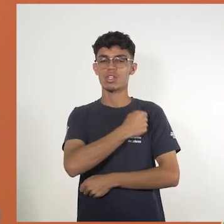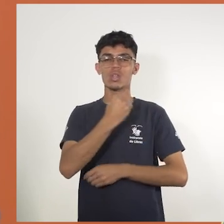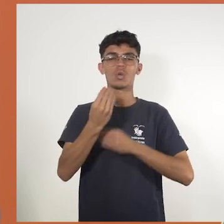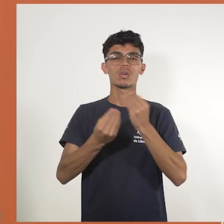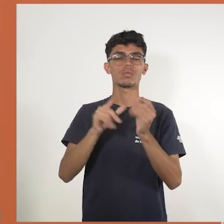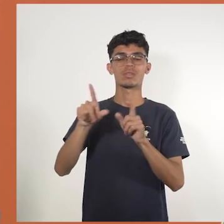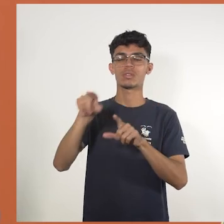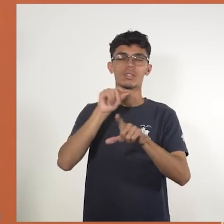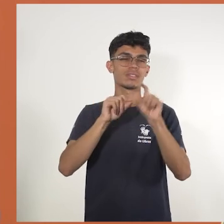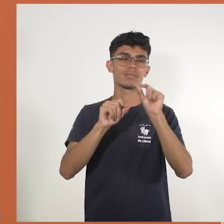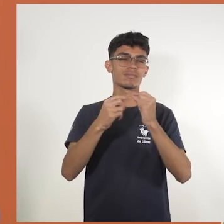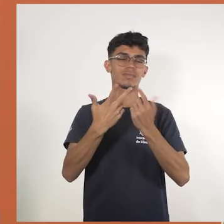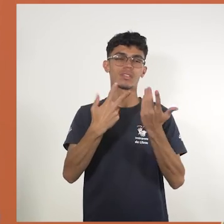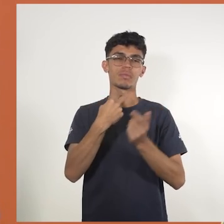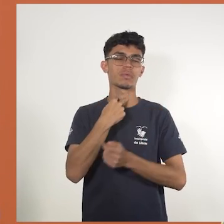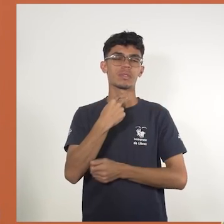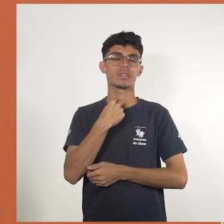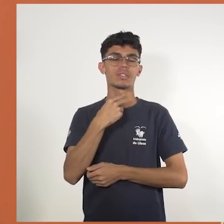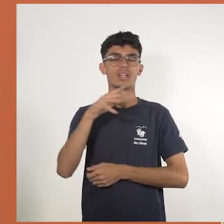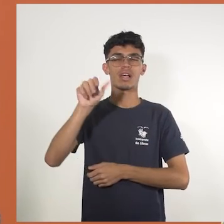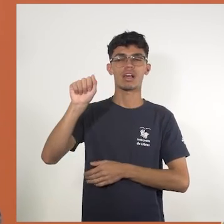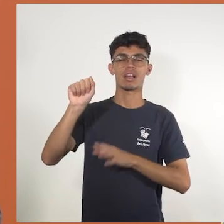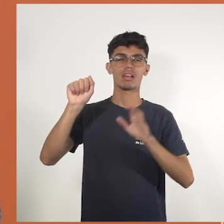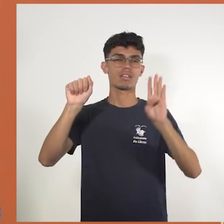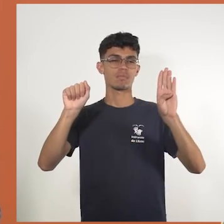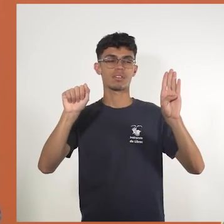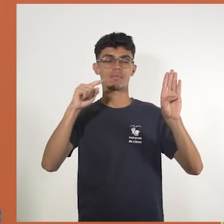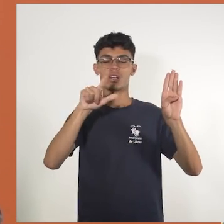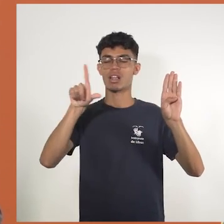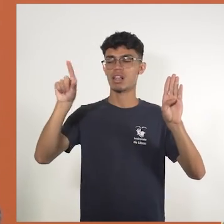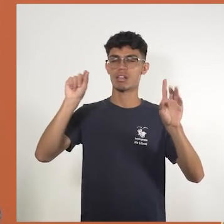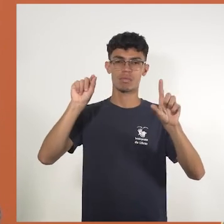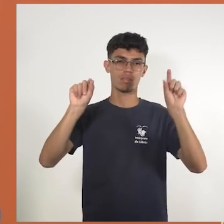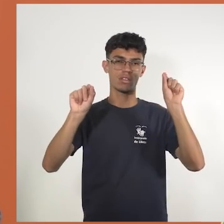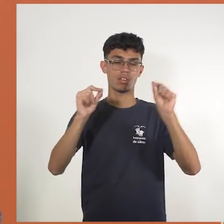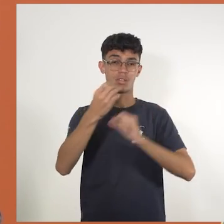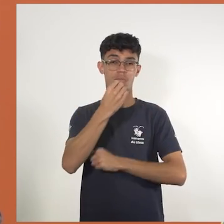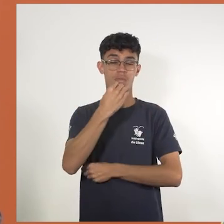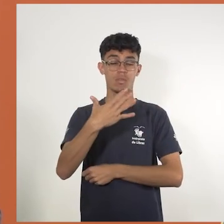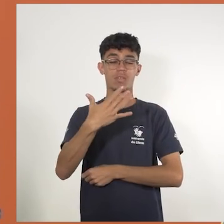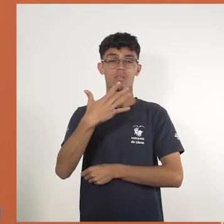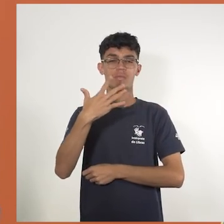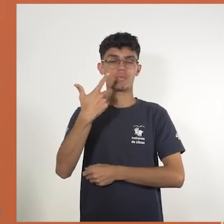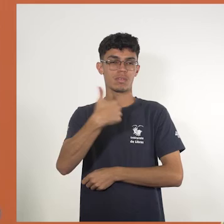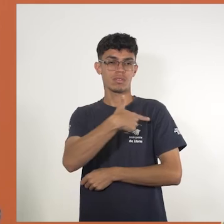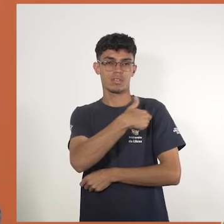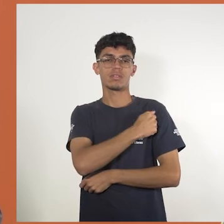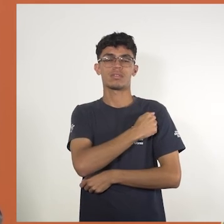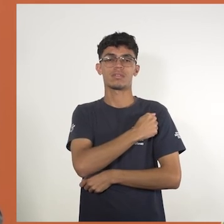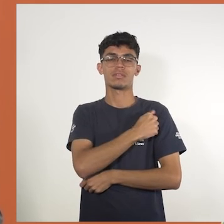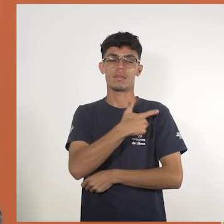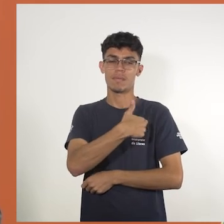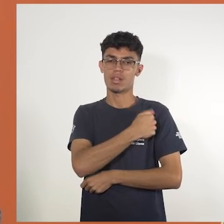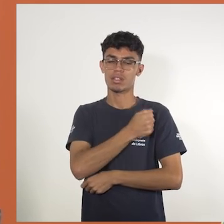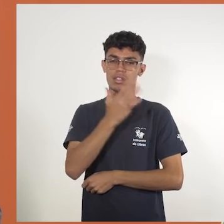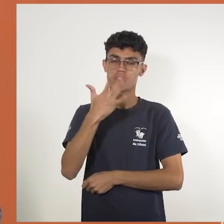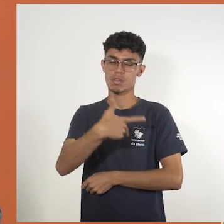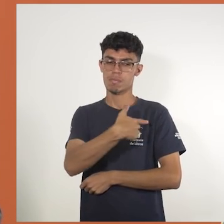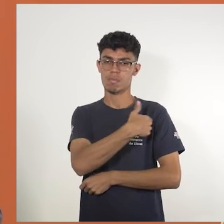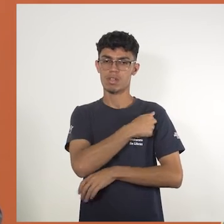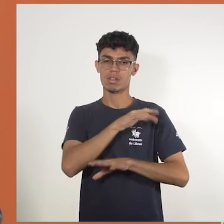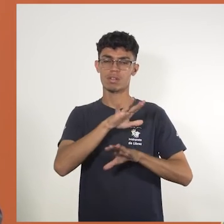escolher e não se deve escolher entre vacina A e vacina B. A vacina boa é a vacina aplicada. A pessoa, quando tem a vacina